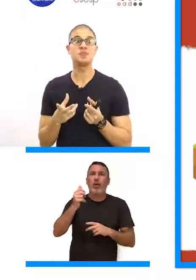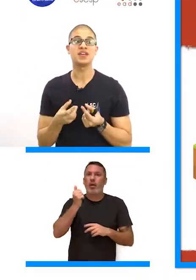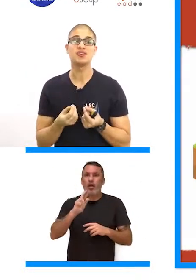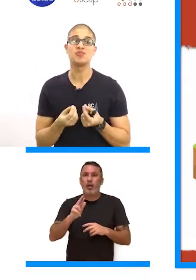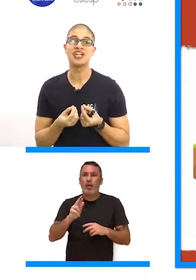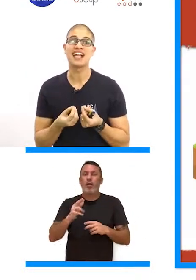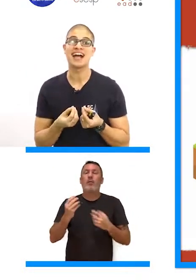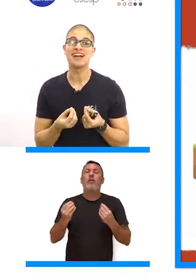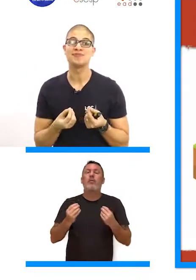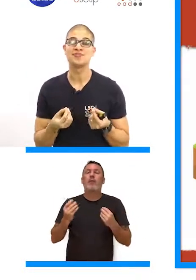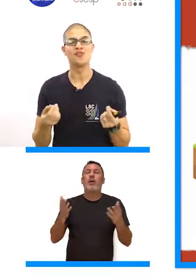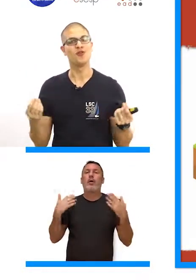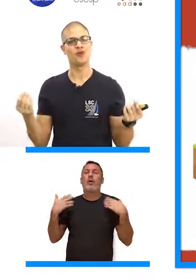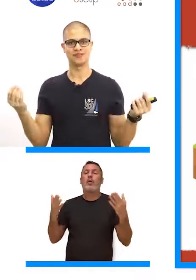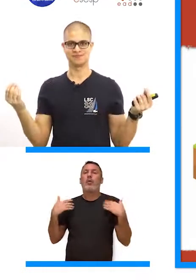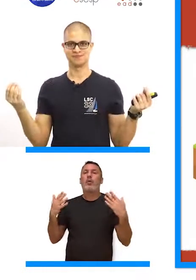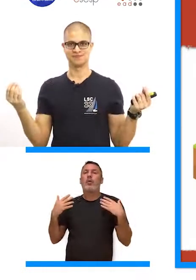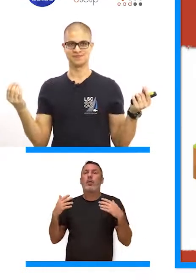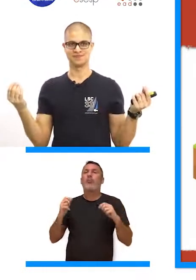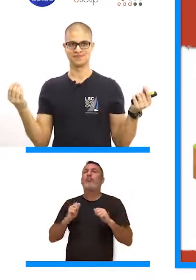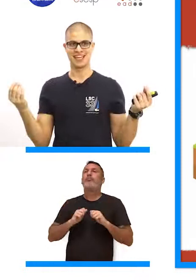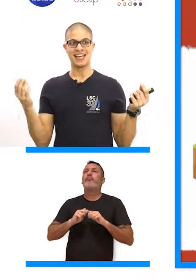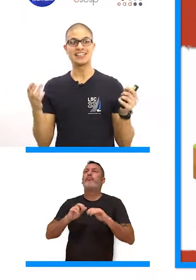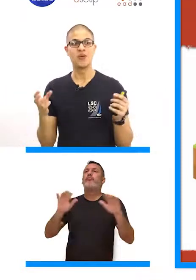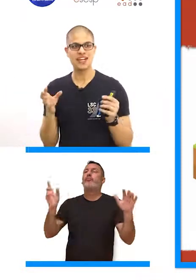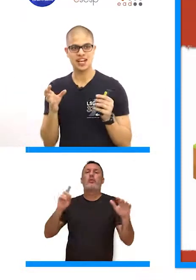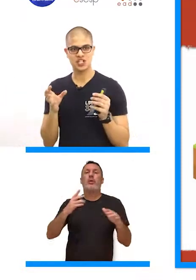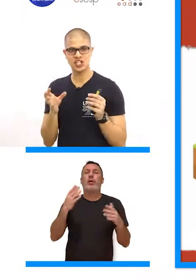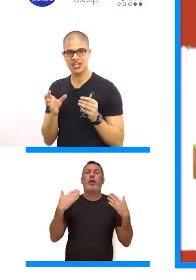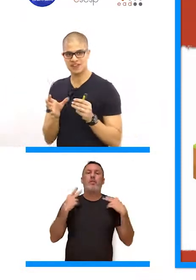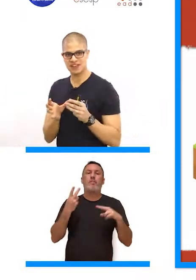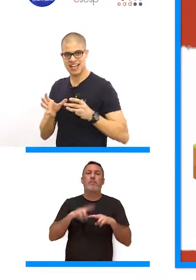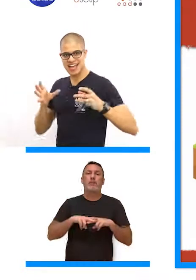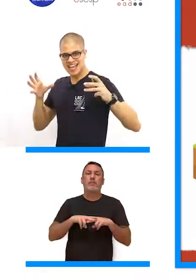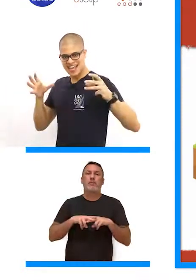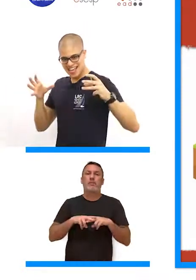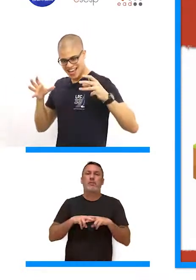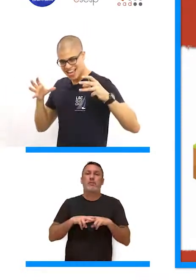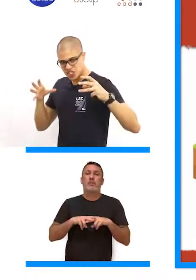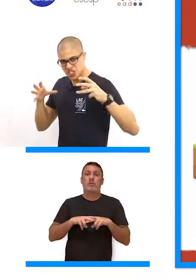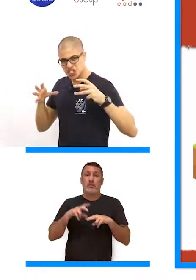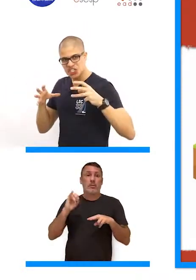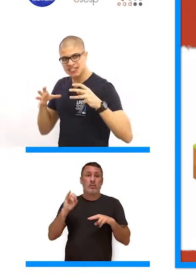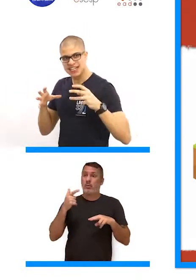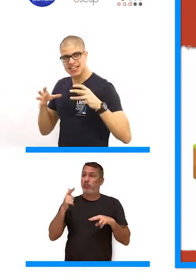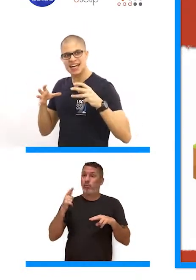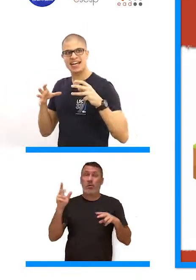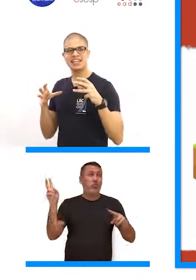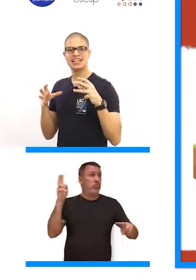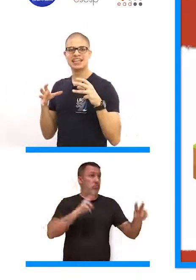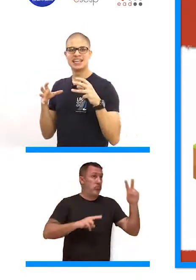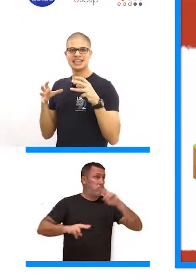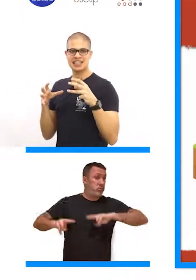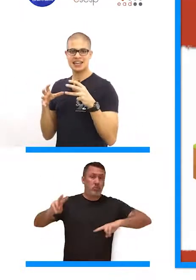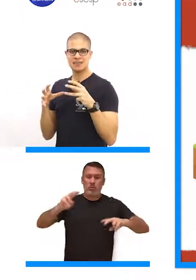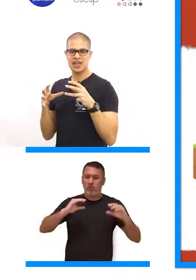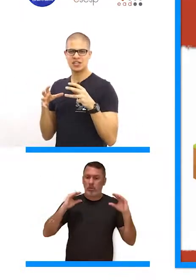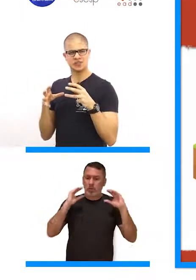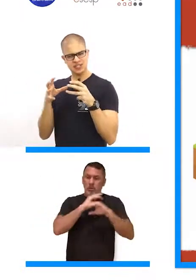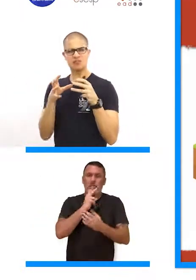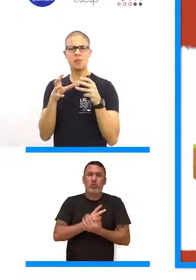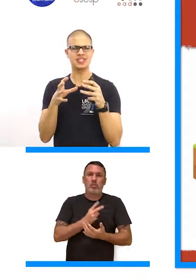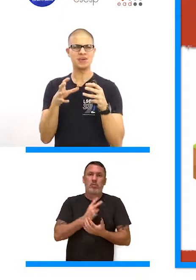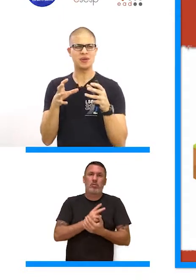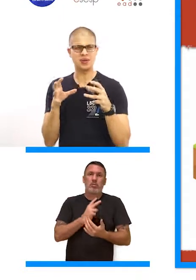vai ter dispersão de calor. Então a energia ela vai ficar retida ali naquele